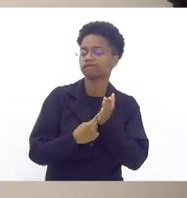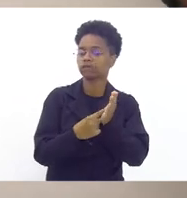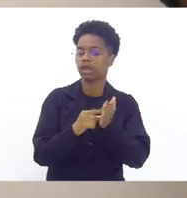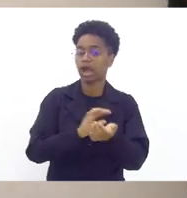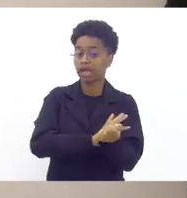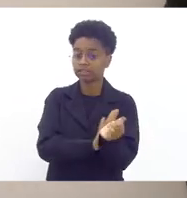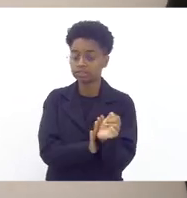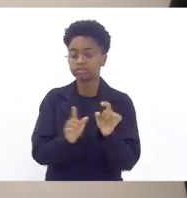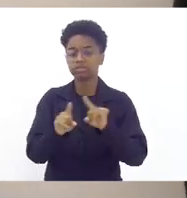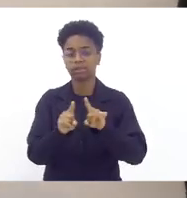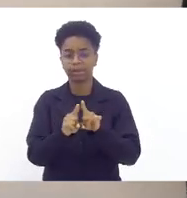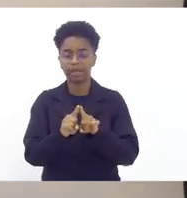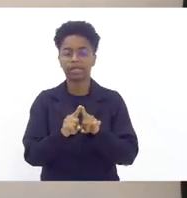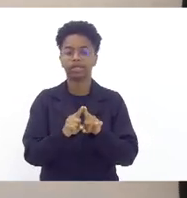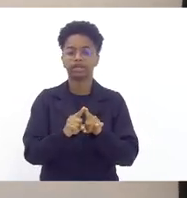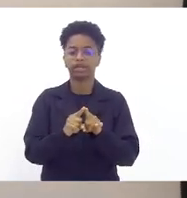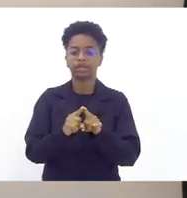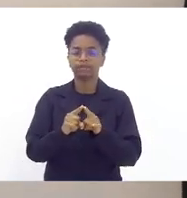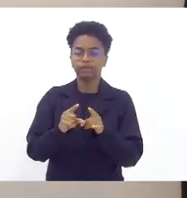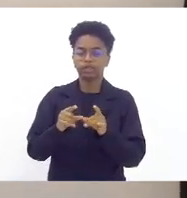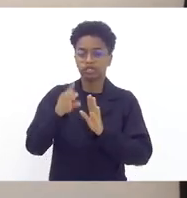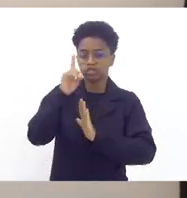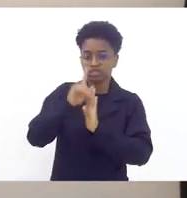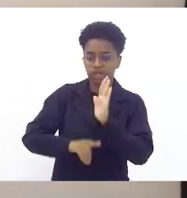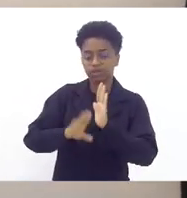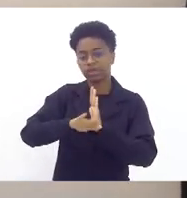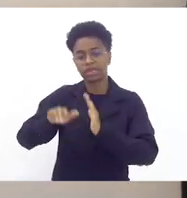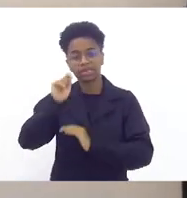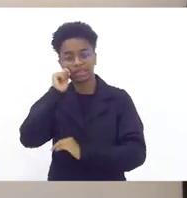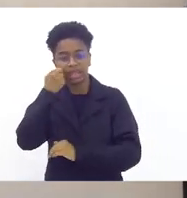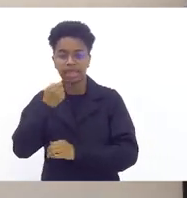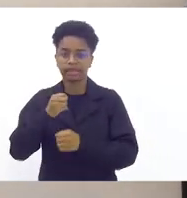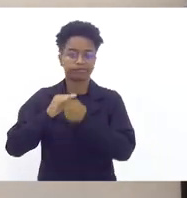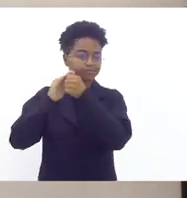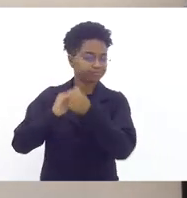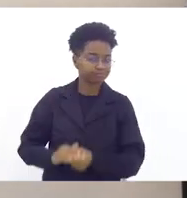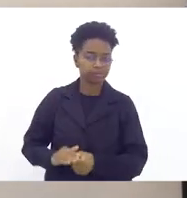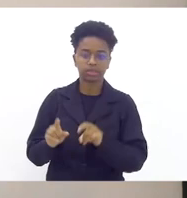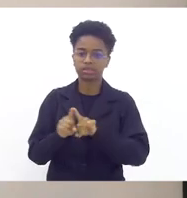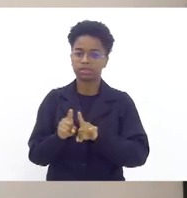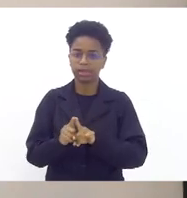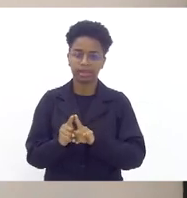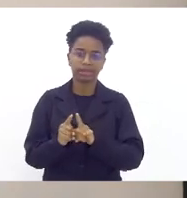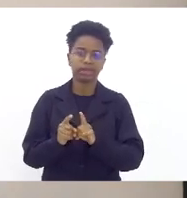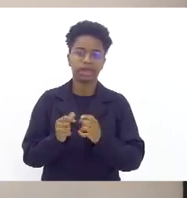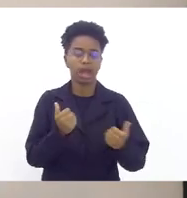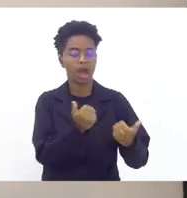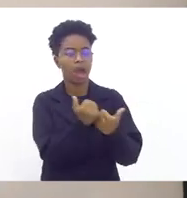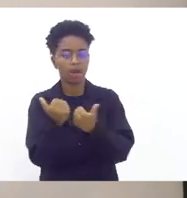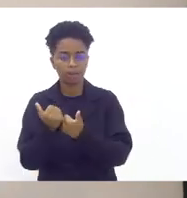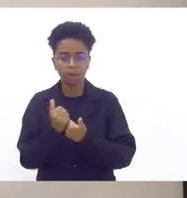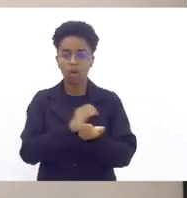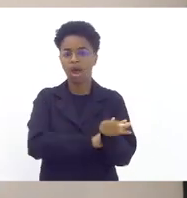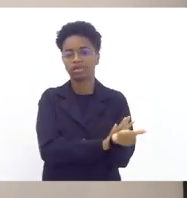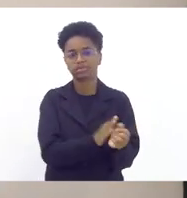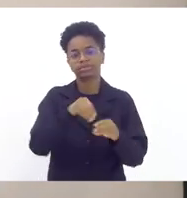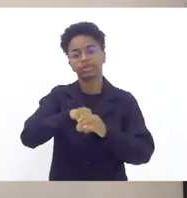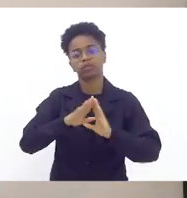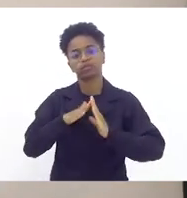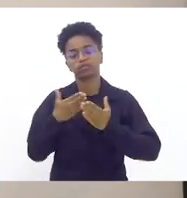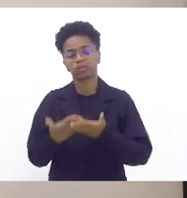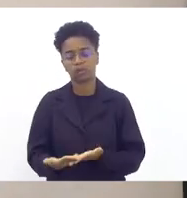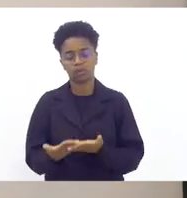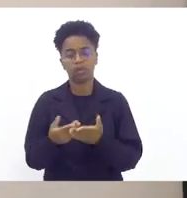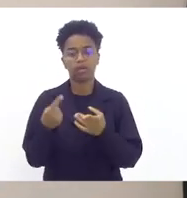direitos de crianças negras, de crianças negras. Têm reforçados esses atos racistas dentro da escola,